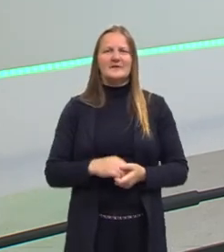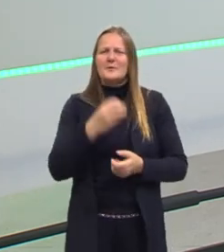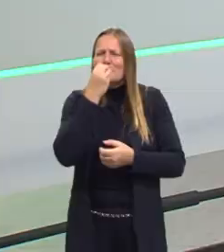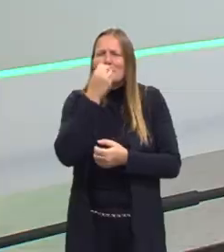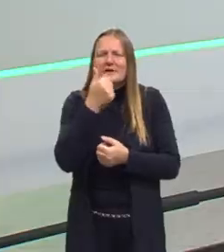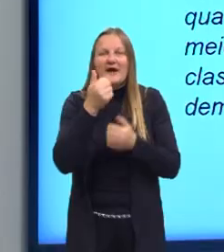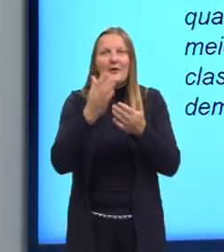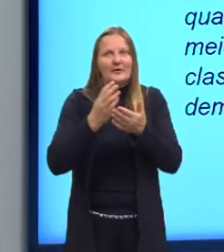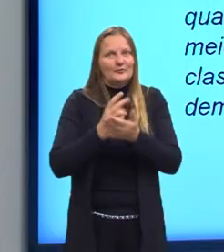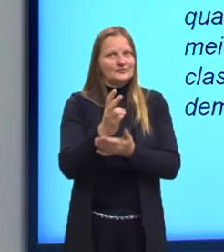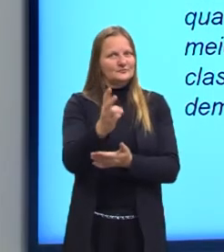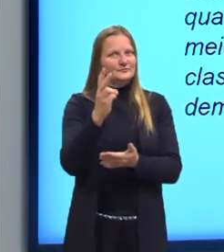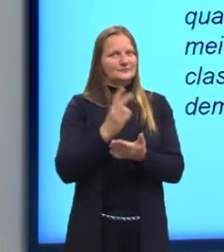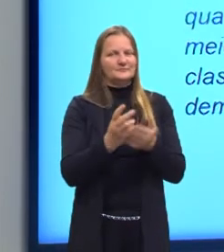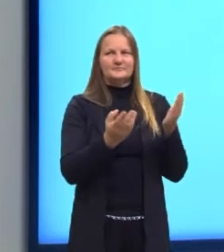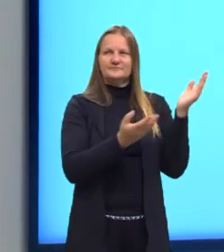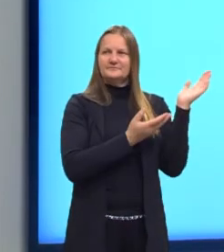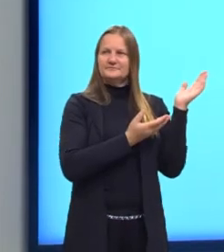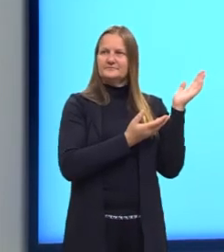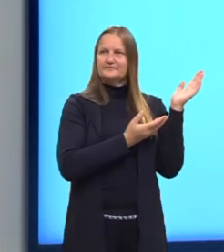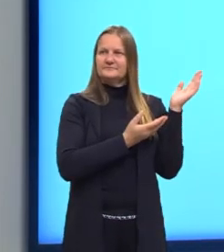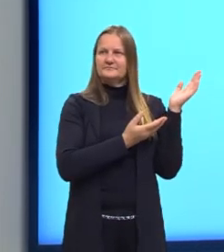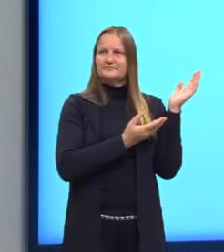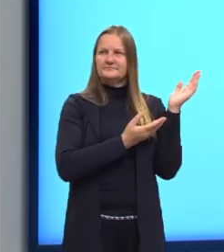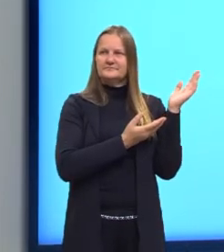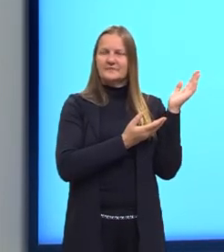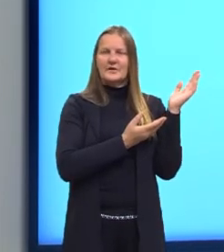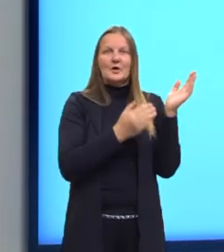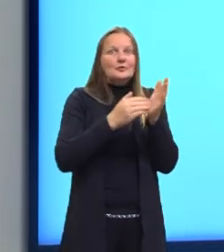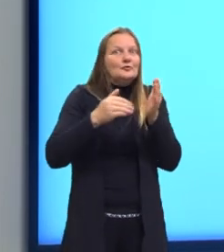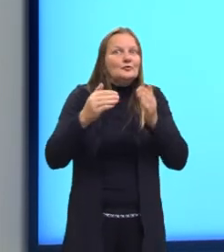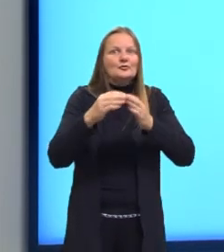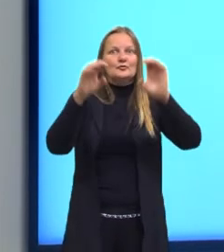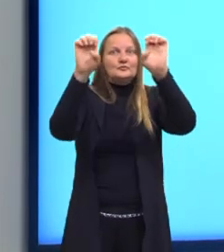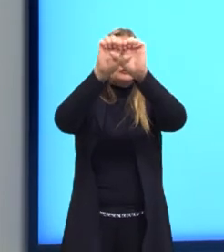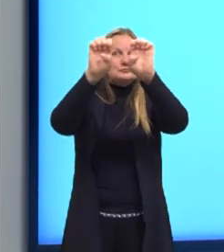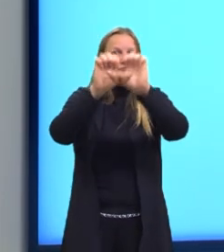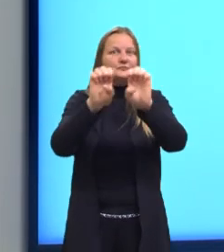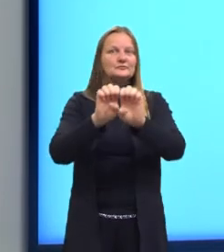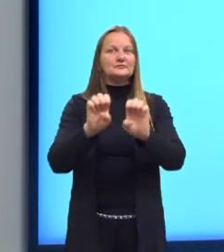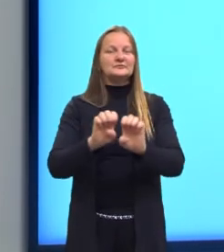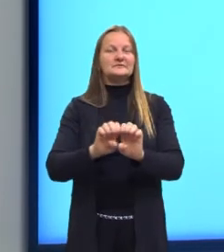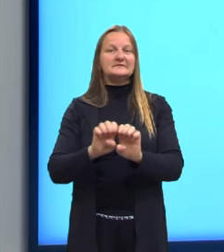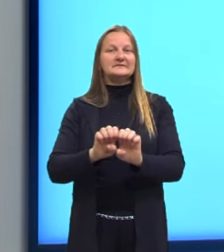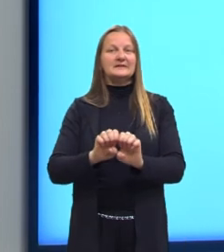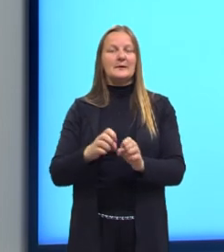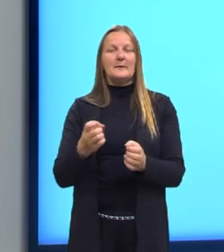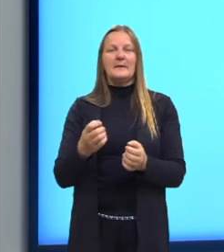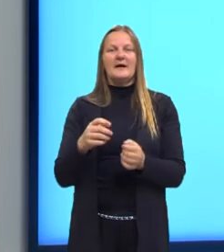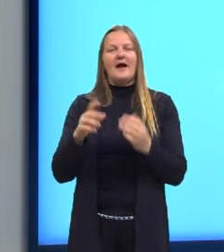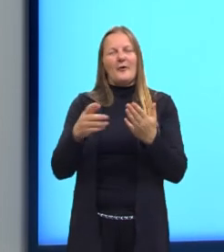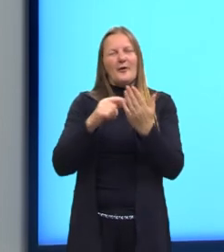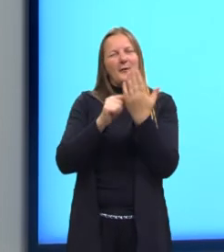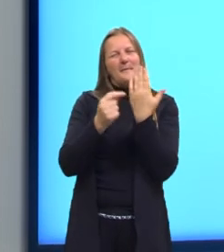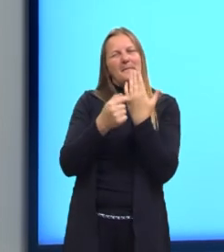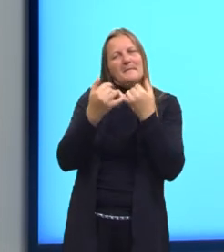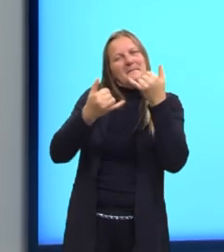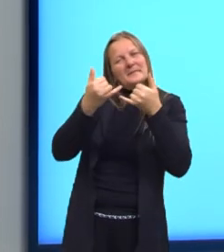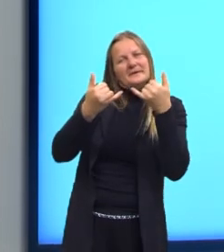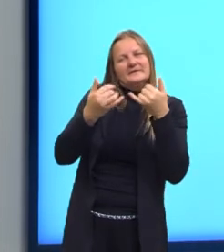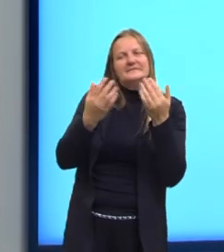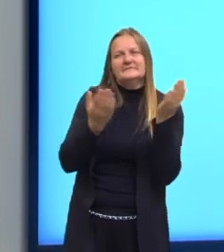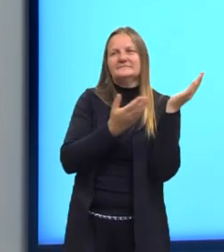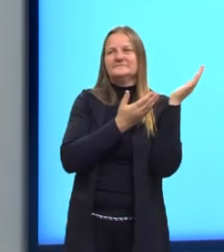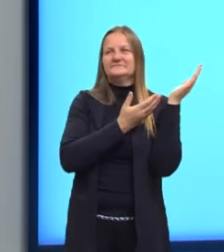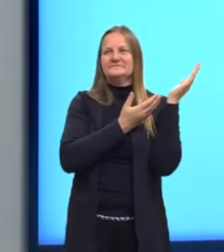então posto isso posto tudo isso o esqueleto o esqueleto do he-man aqui o vilão